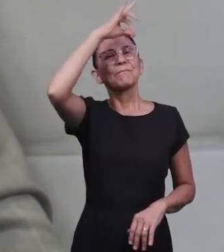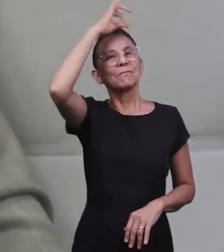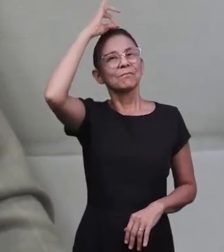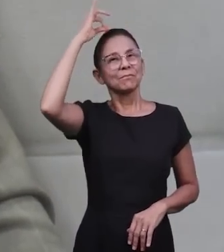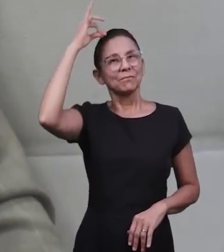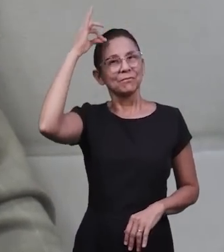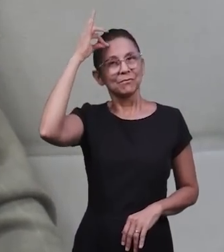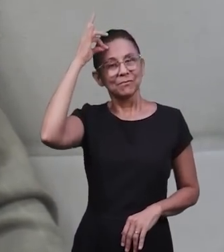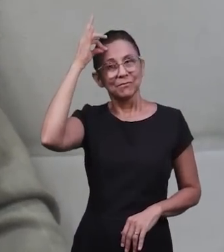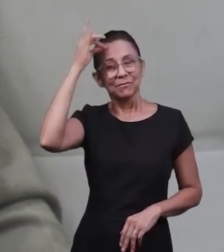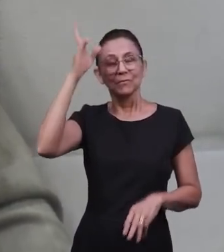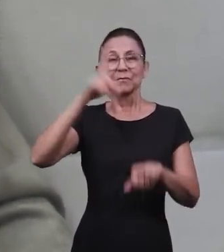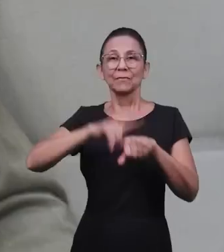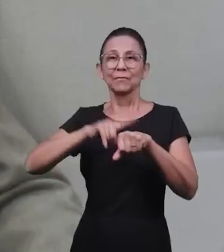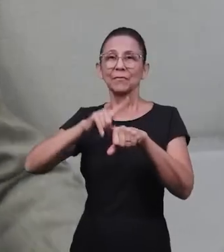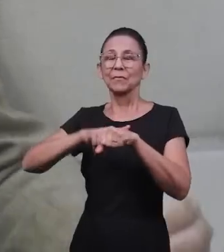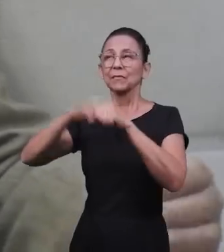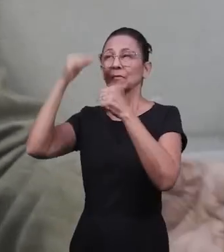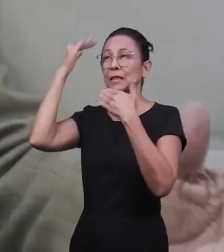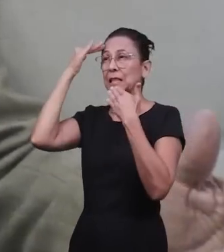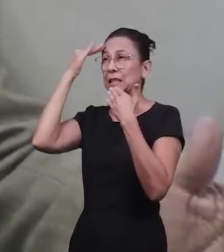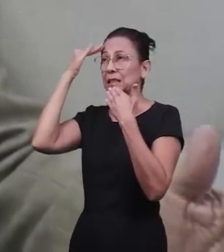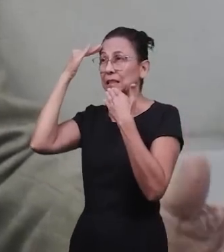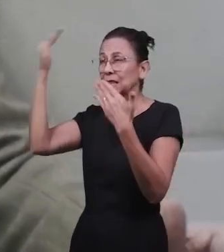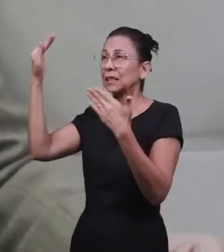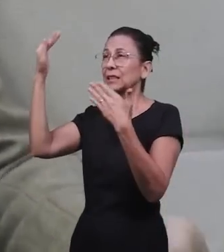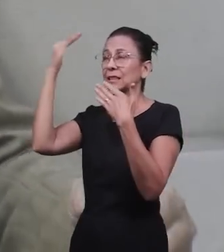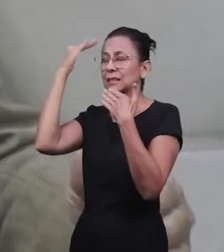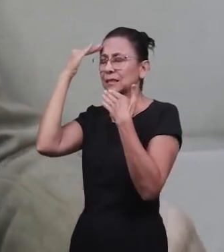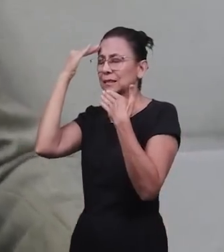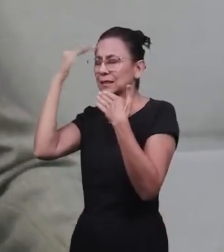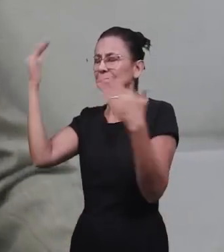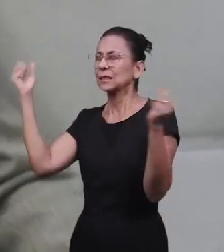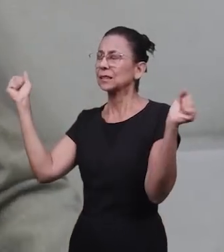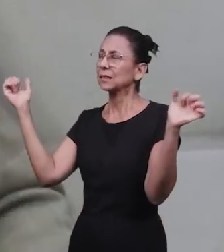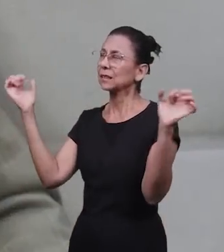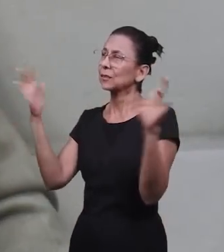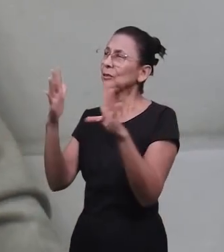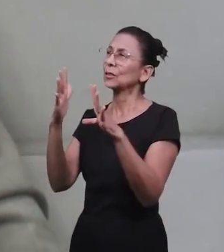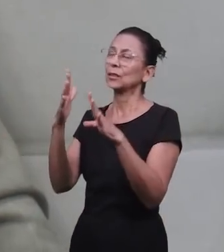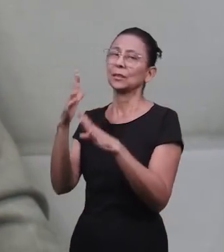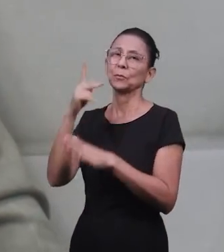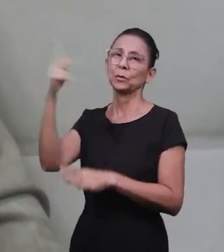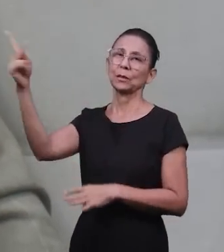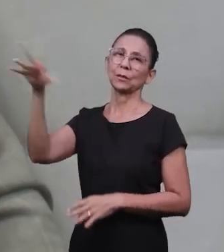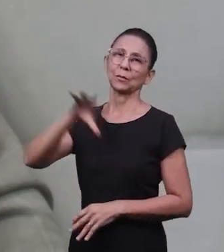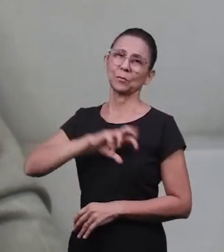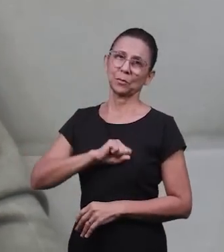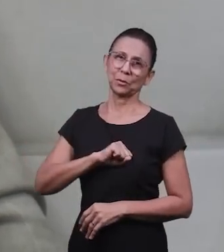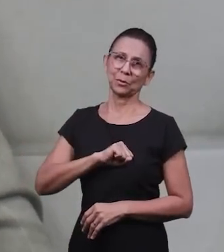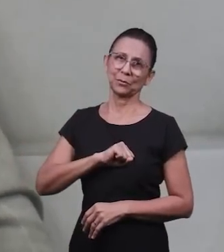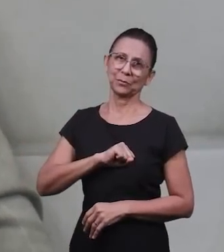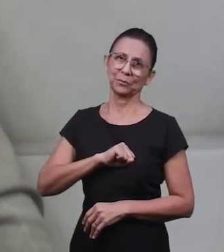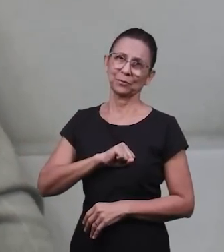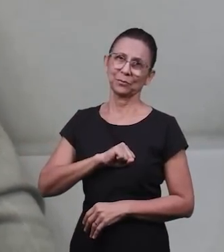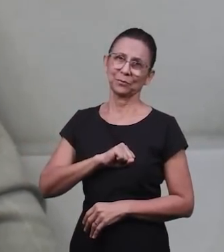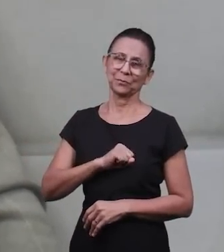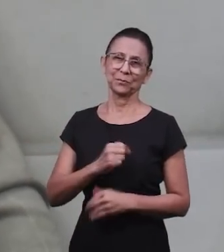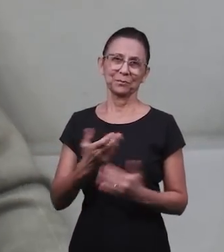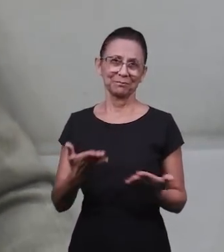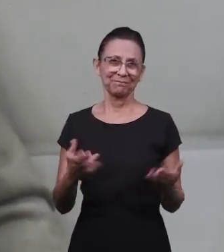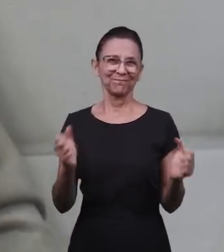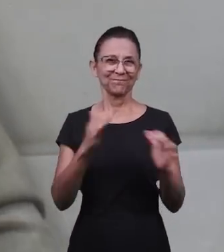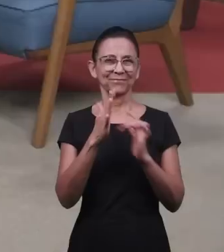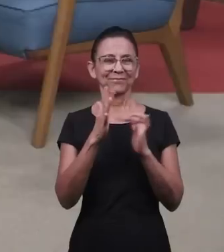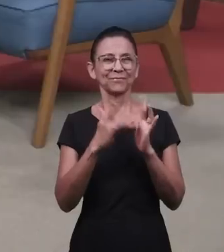do Espírito Santo. É momento de agradecer, de glorificar a Deus por este grande amor. Glória a Deus. Que